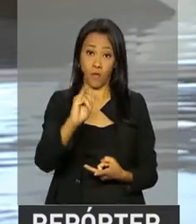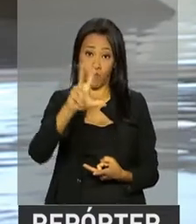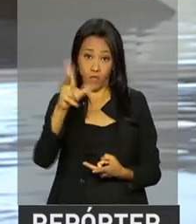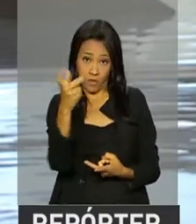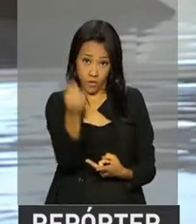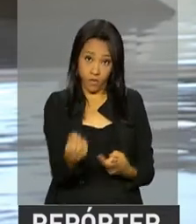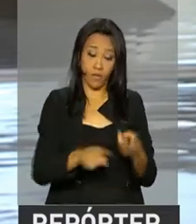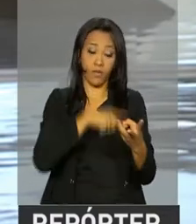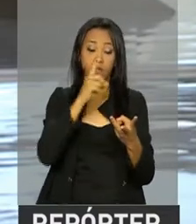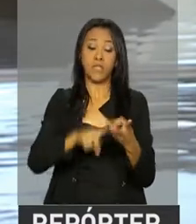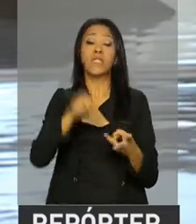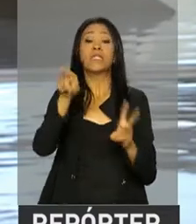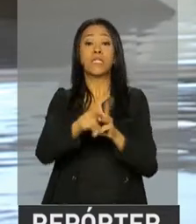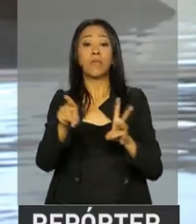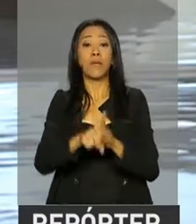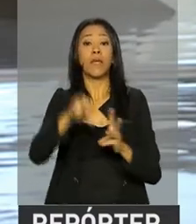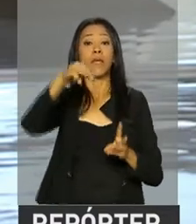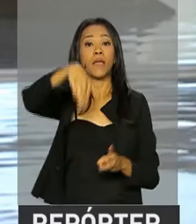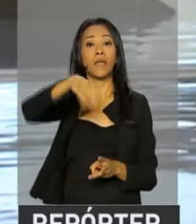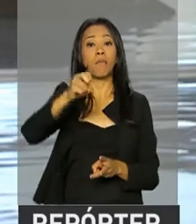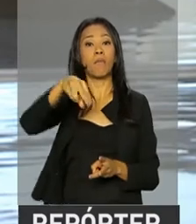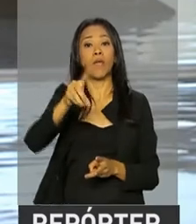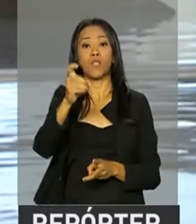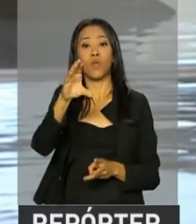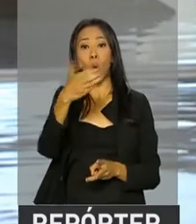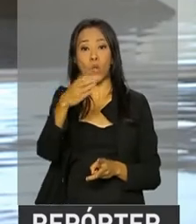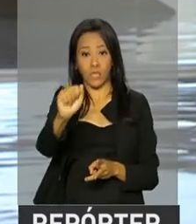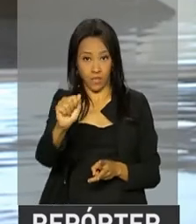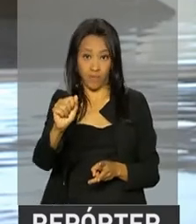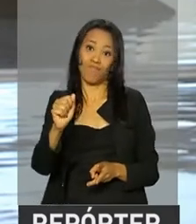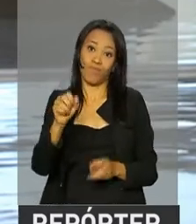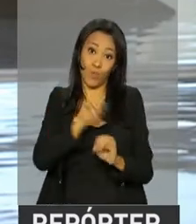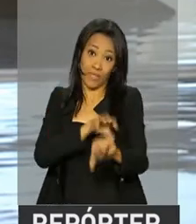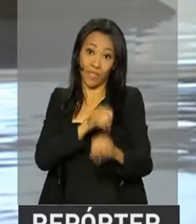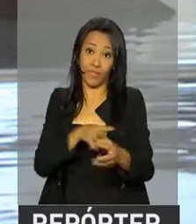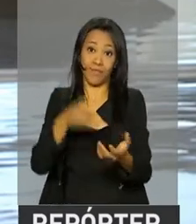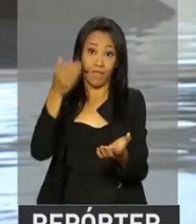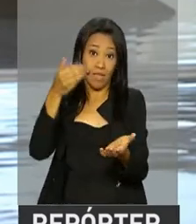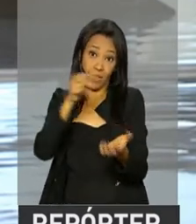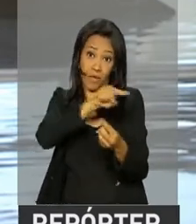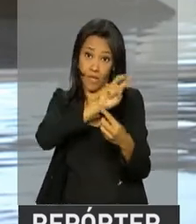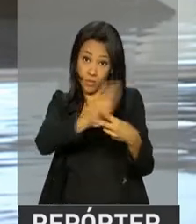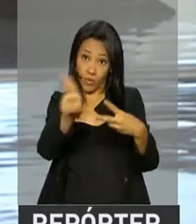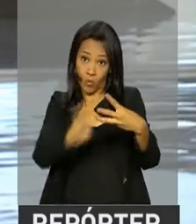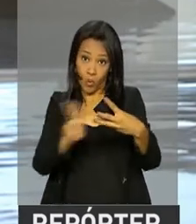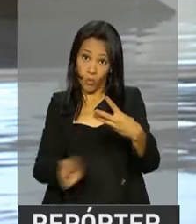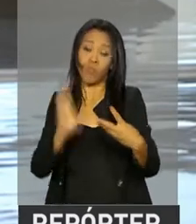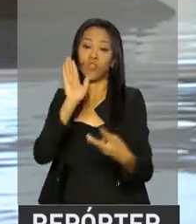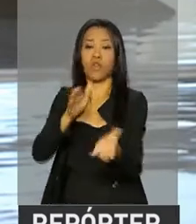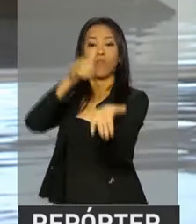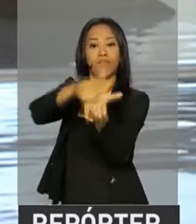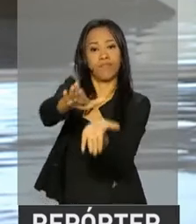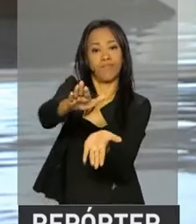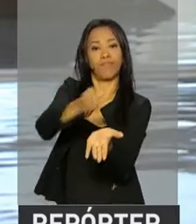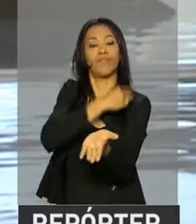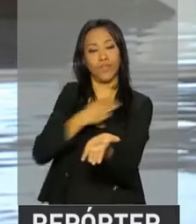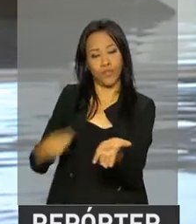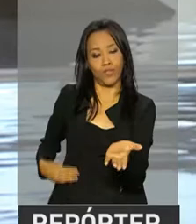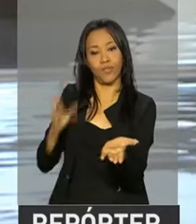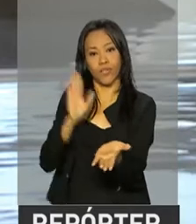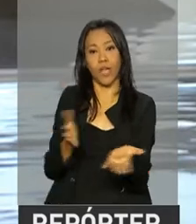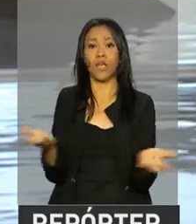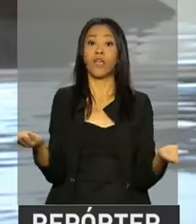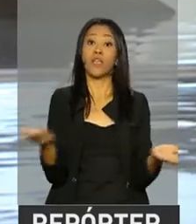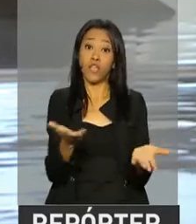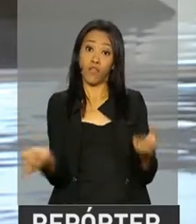energia e também o ministro mendonça filho da educação esses ministros portanto foram exonerados e retomam a partir de